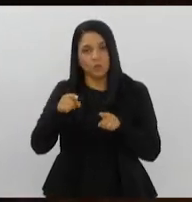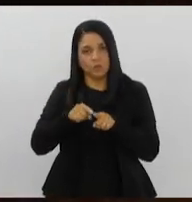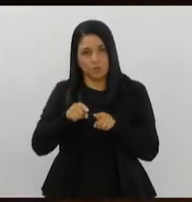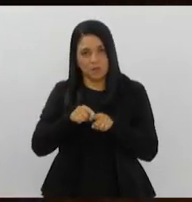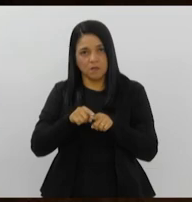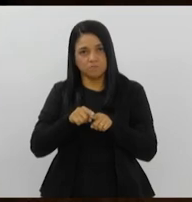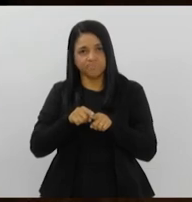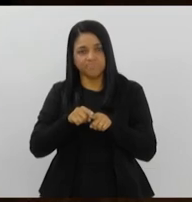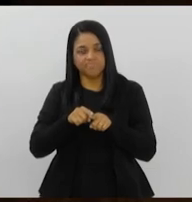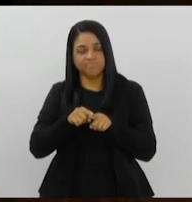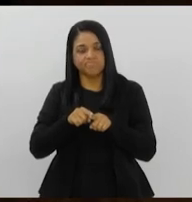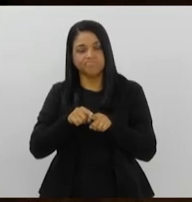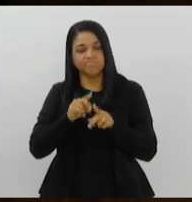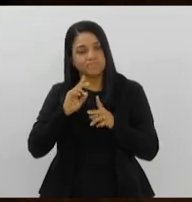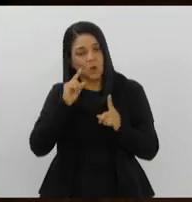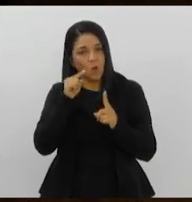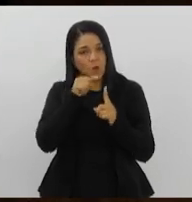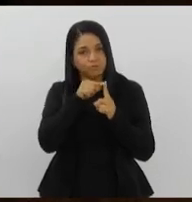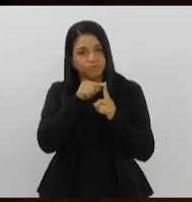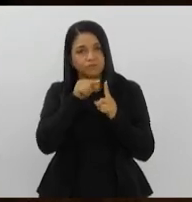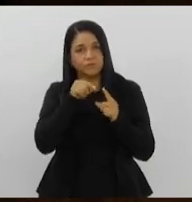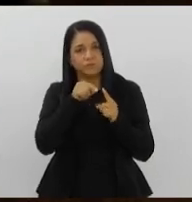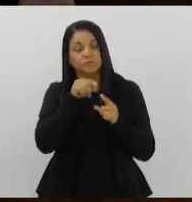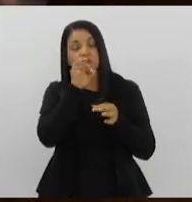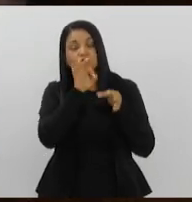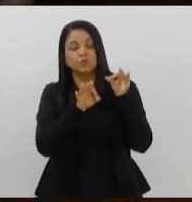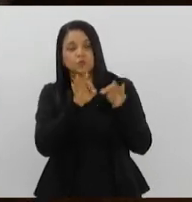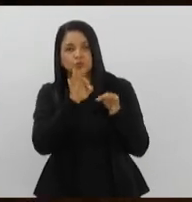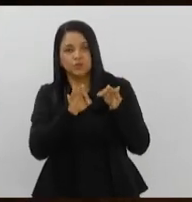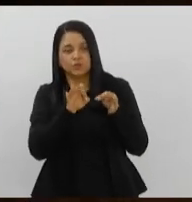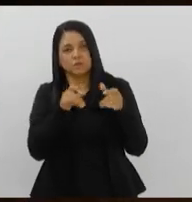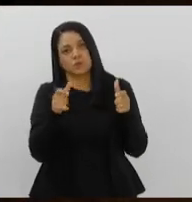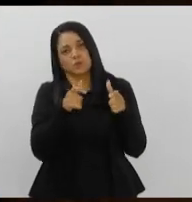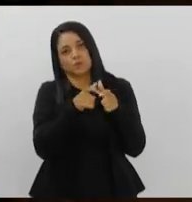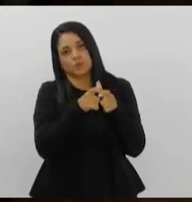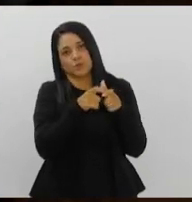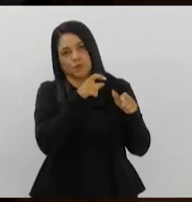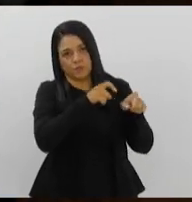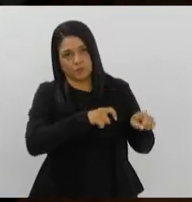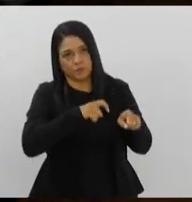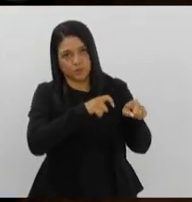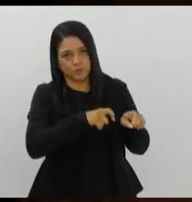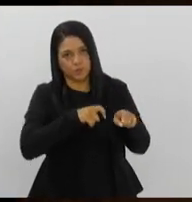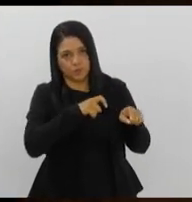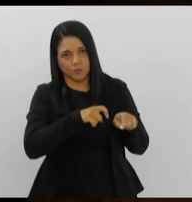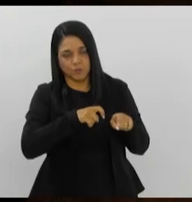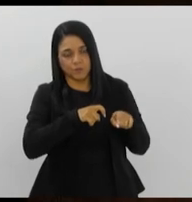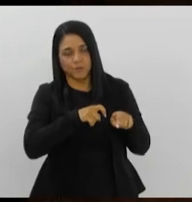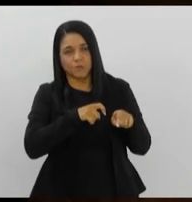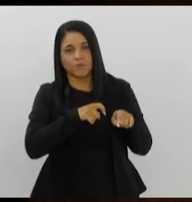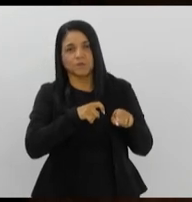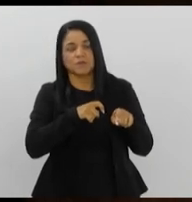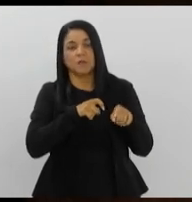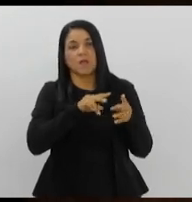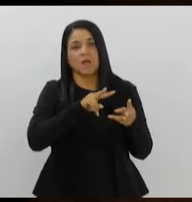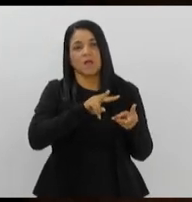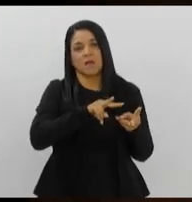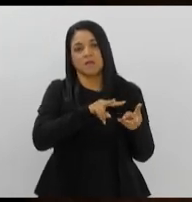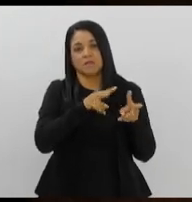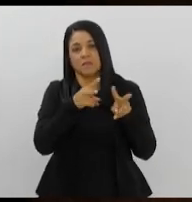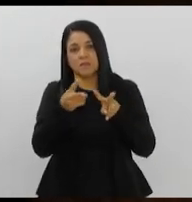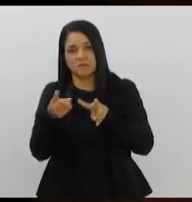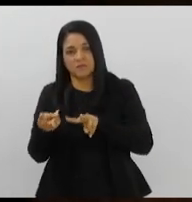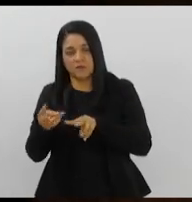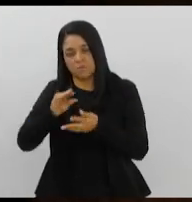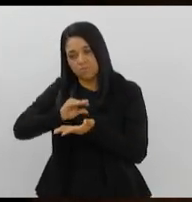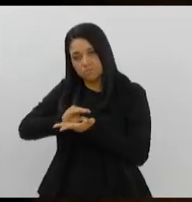faz justiça aos pequenos produtores, na medida que a transferência desse